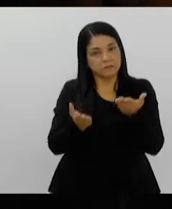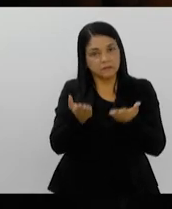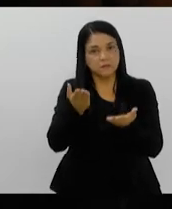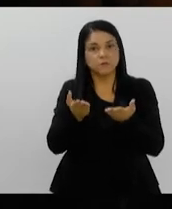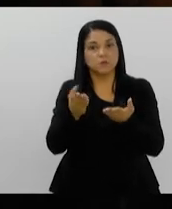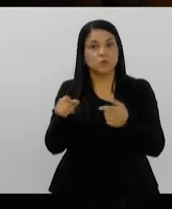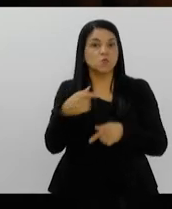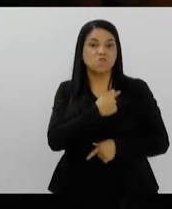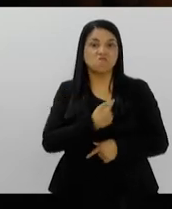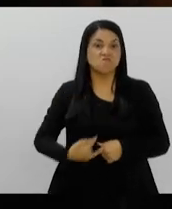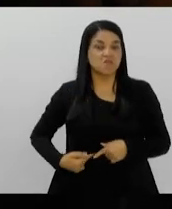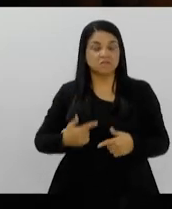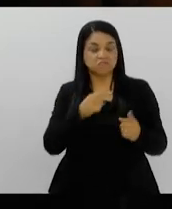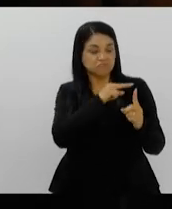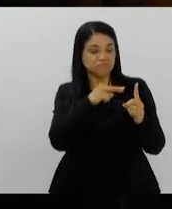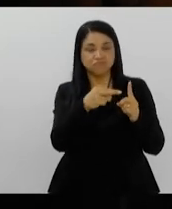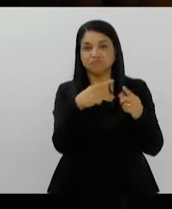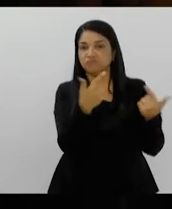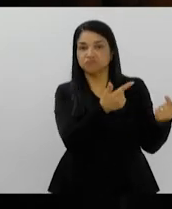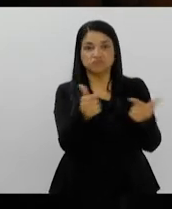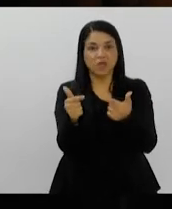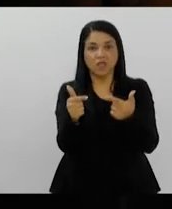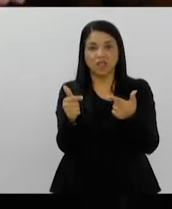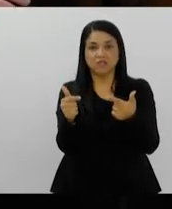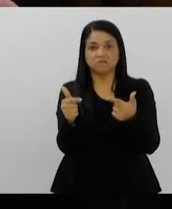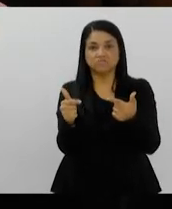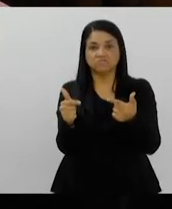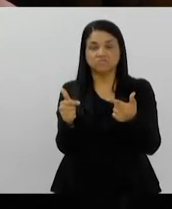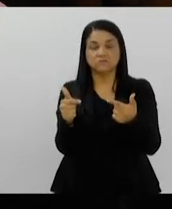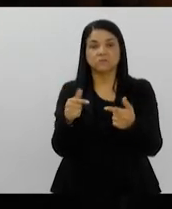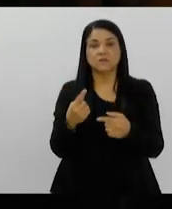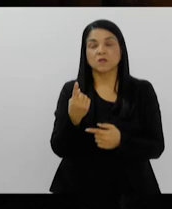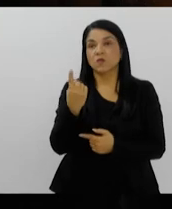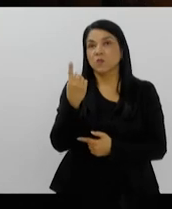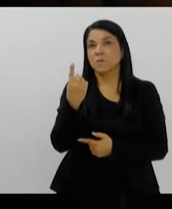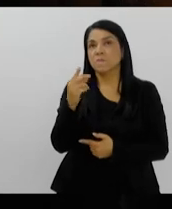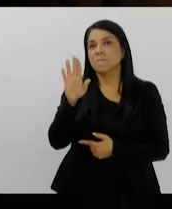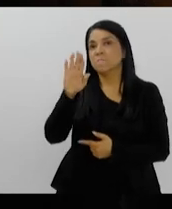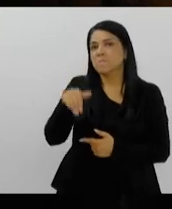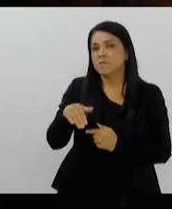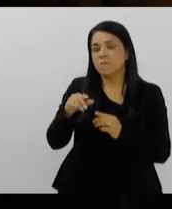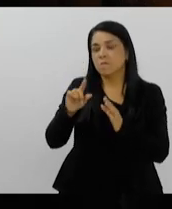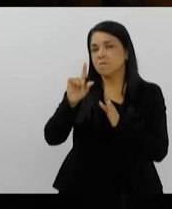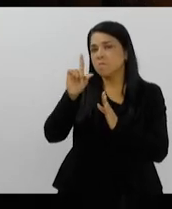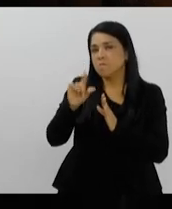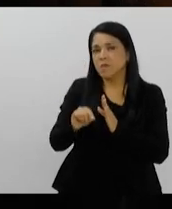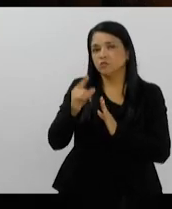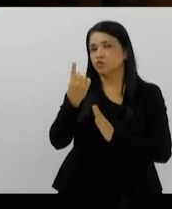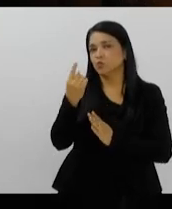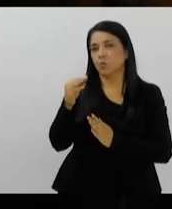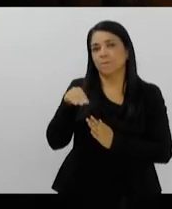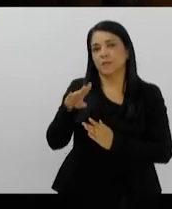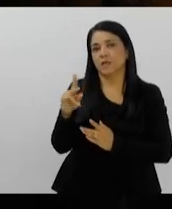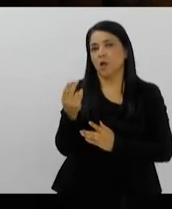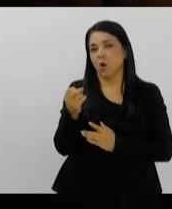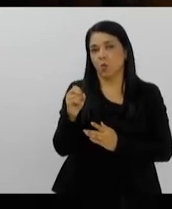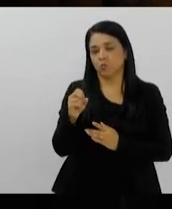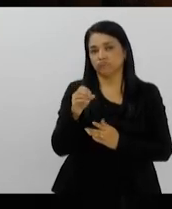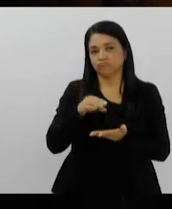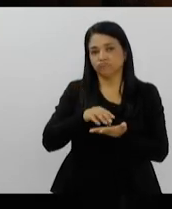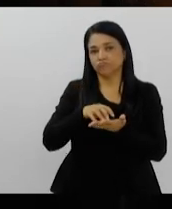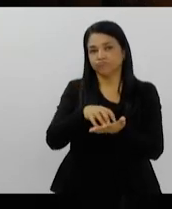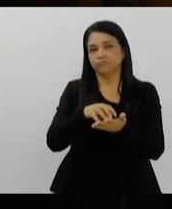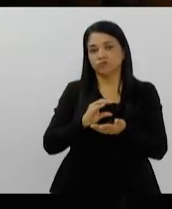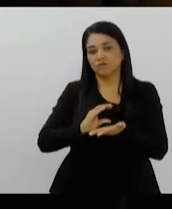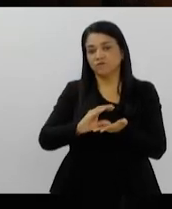o governo não prevê, prevê menos de R$1 milhão de aporte no transporte aquaviário. Para que que é